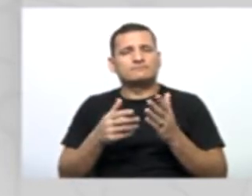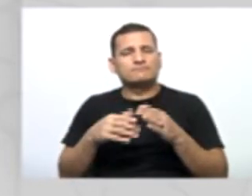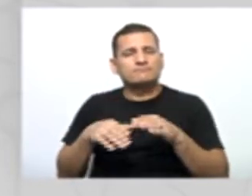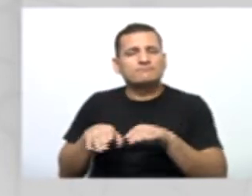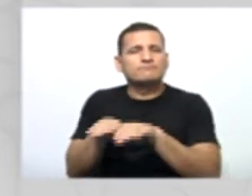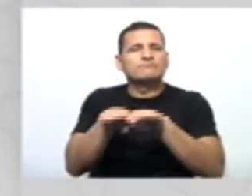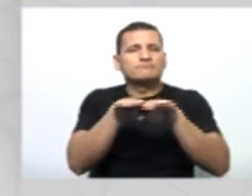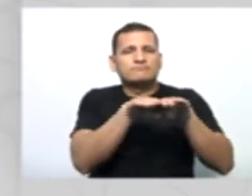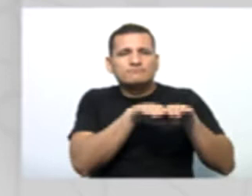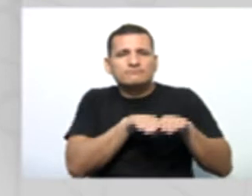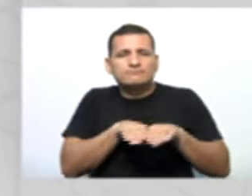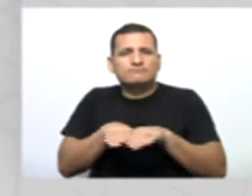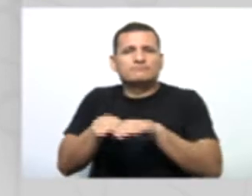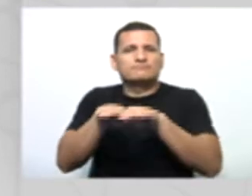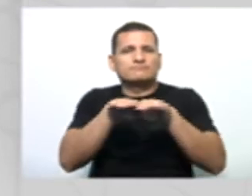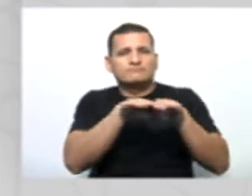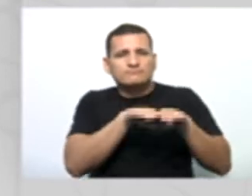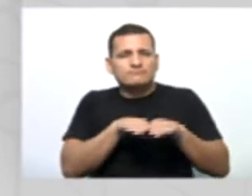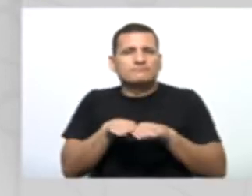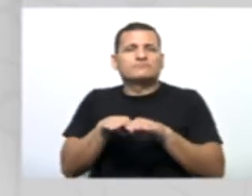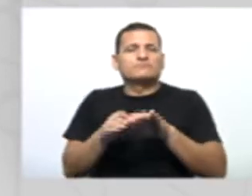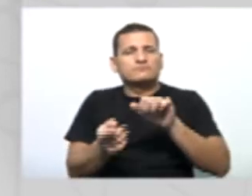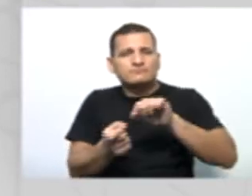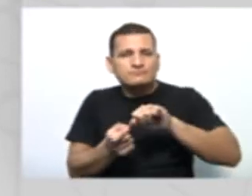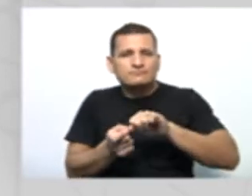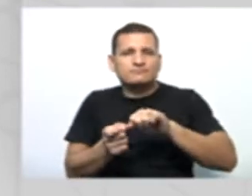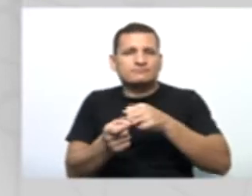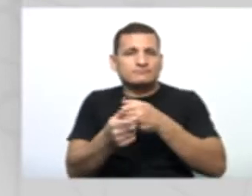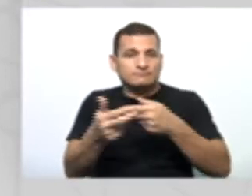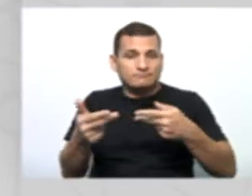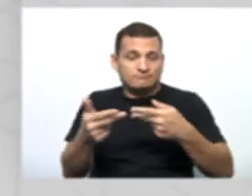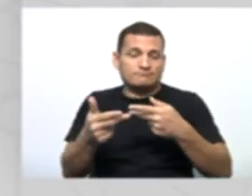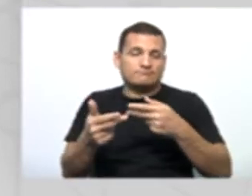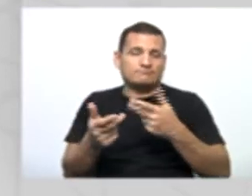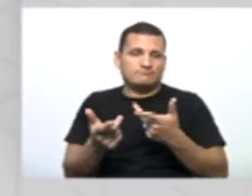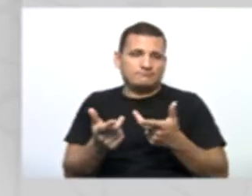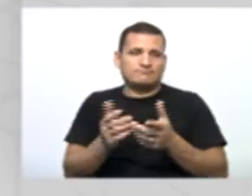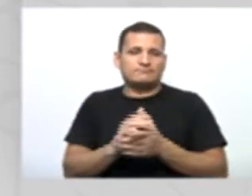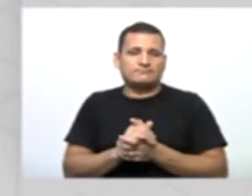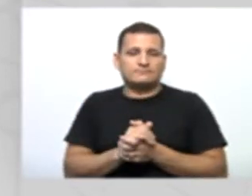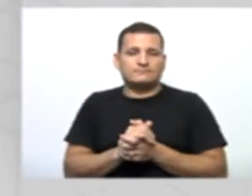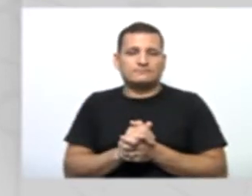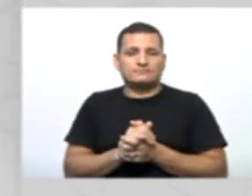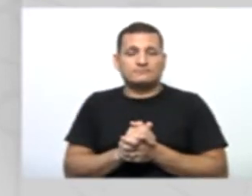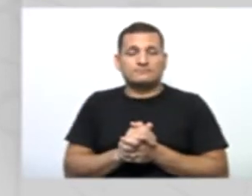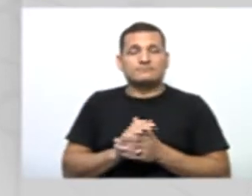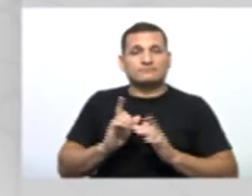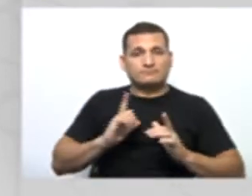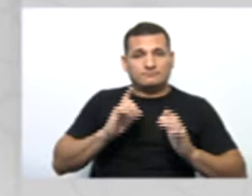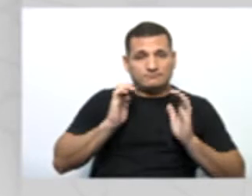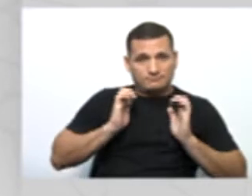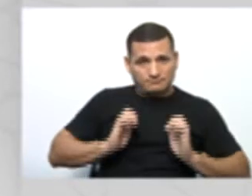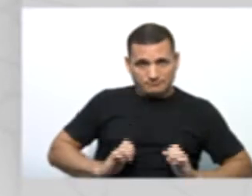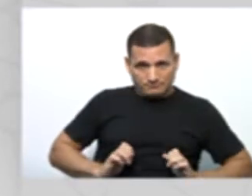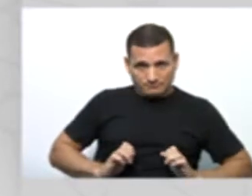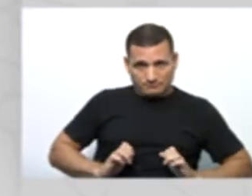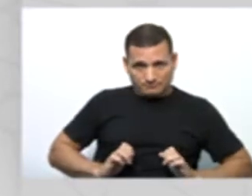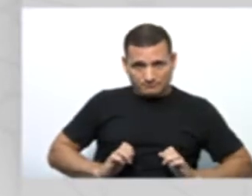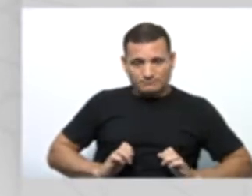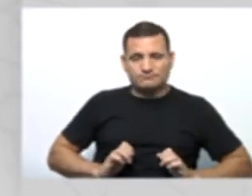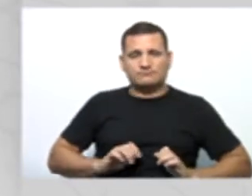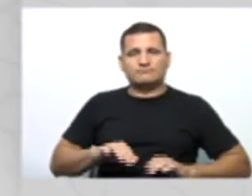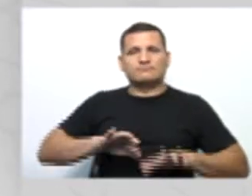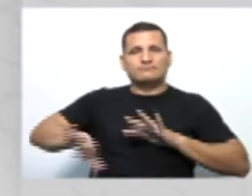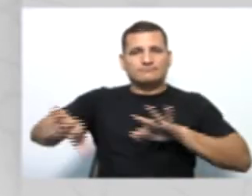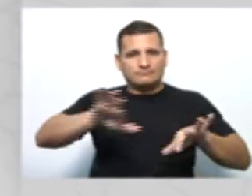padrões de ação, de agir, que norteiam o ser humano. Nós temos a ética individual, que são os princípios